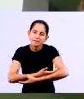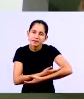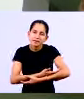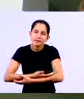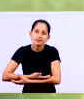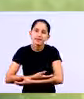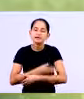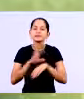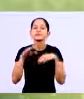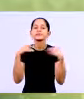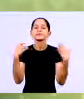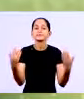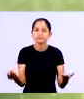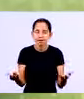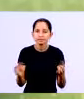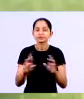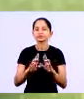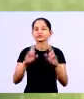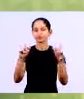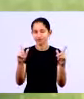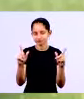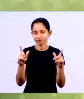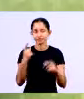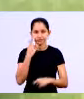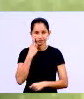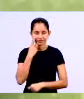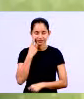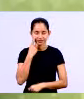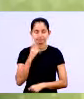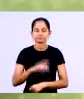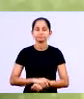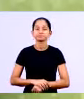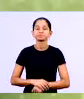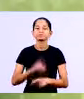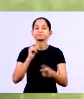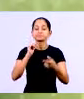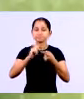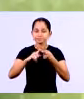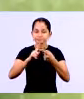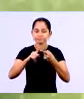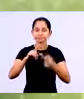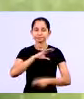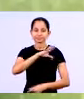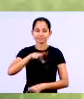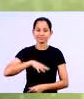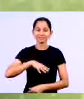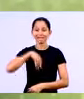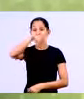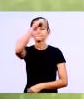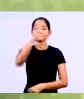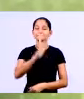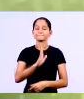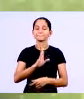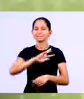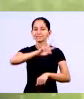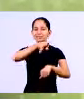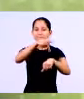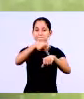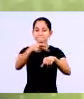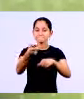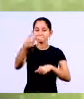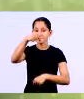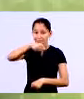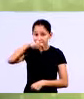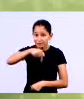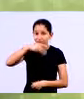que essa diferença? É porque, gente, a língua portuguesa brasileira, nós